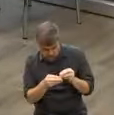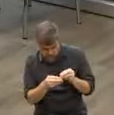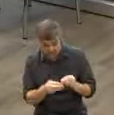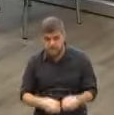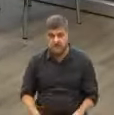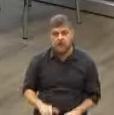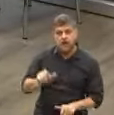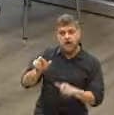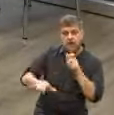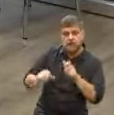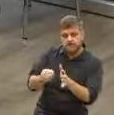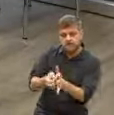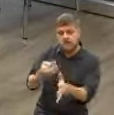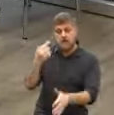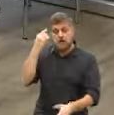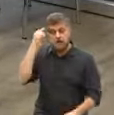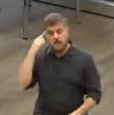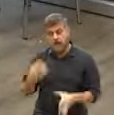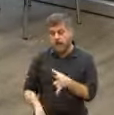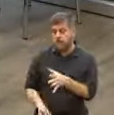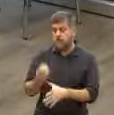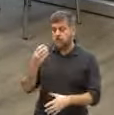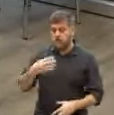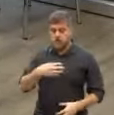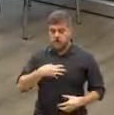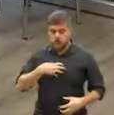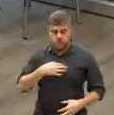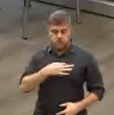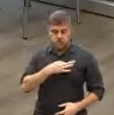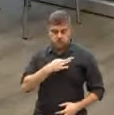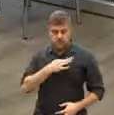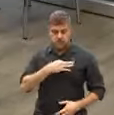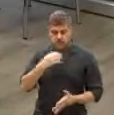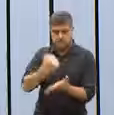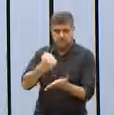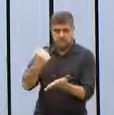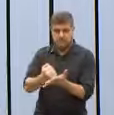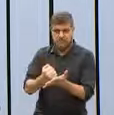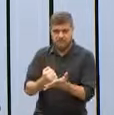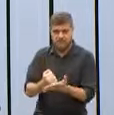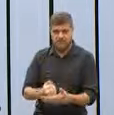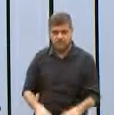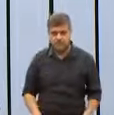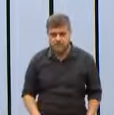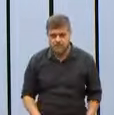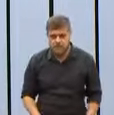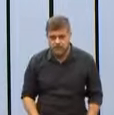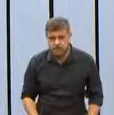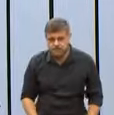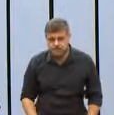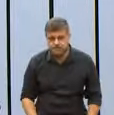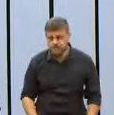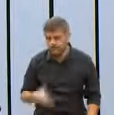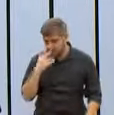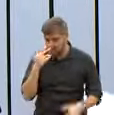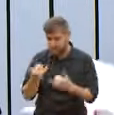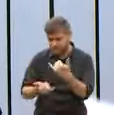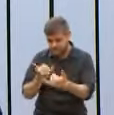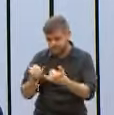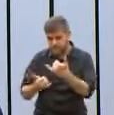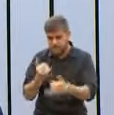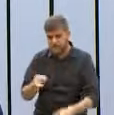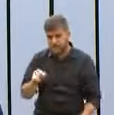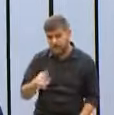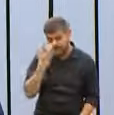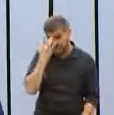pessoas muitas vezes pensam, eu vou abrir um trabalho voluntário, vou fazer meu registro e tudo mais. Até de brincadeira, essa pode ser a